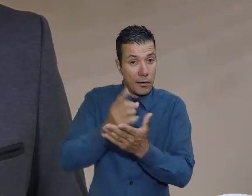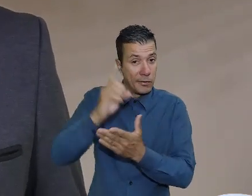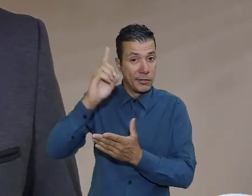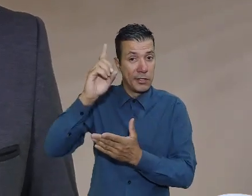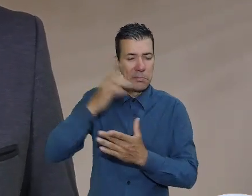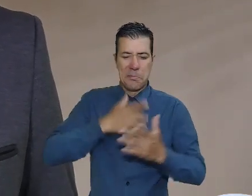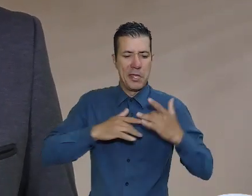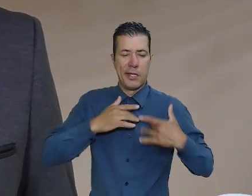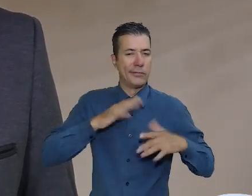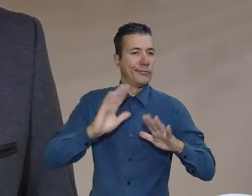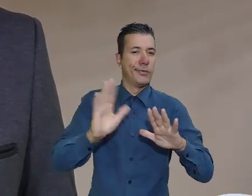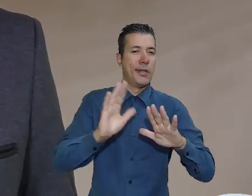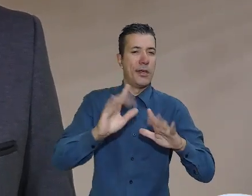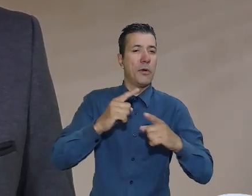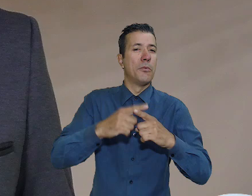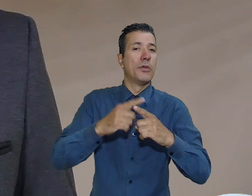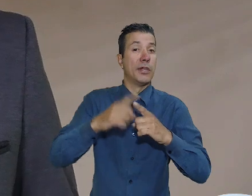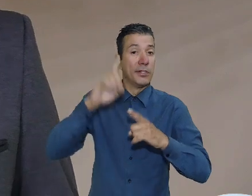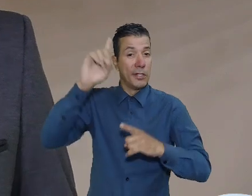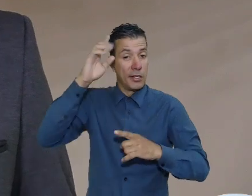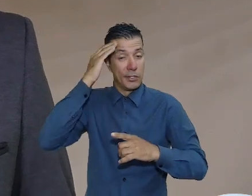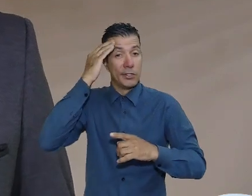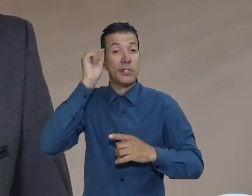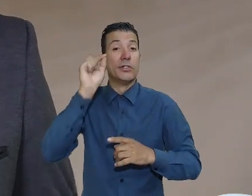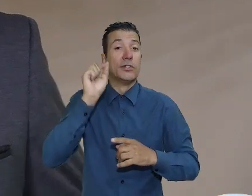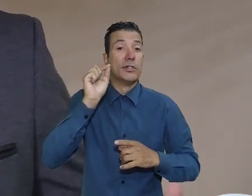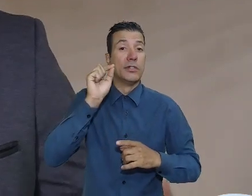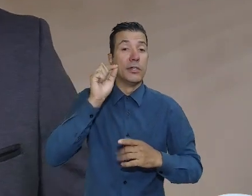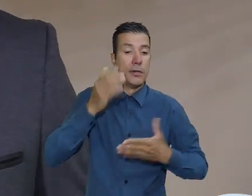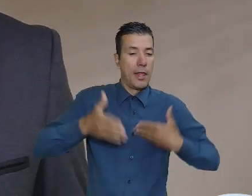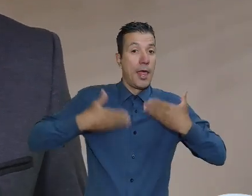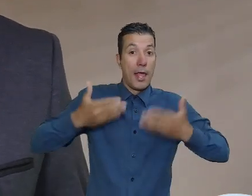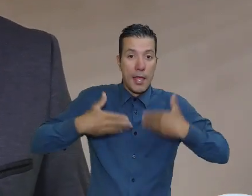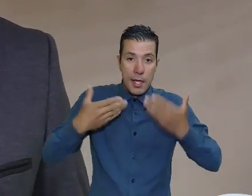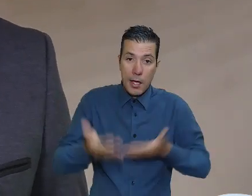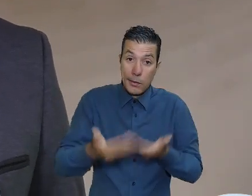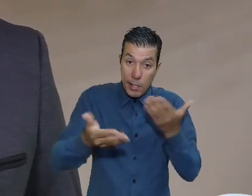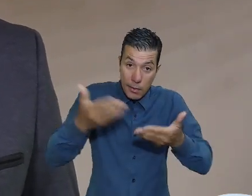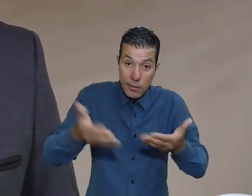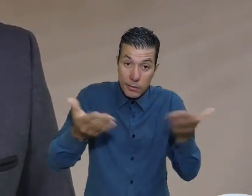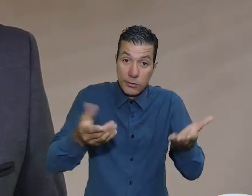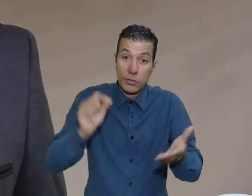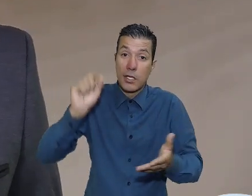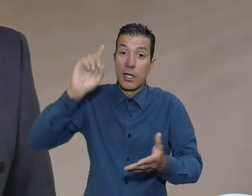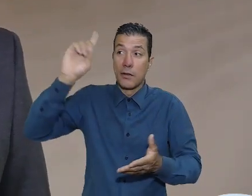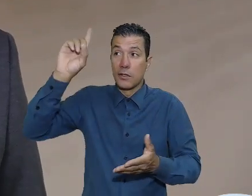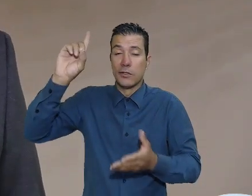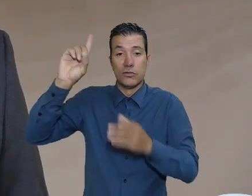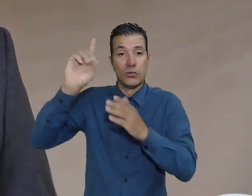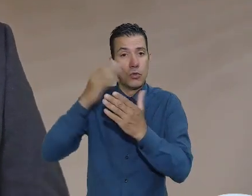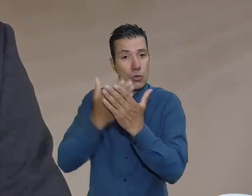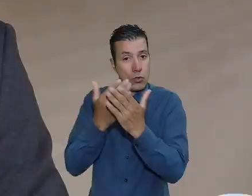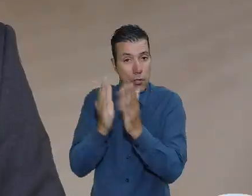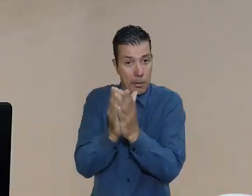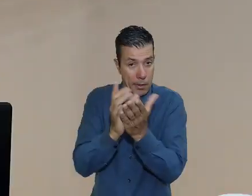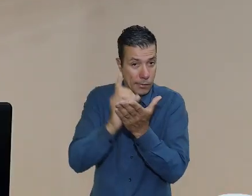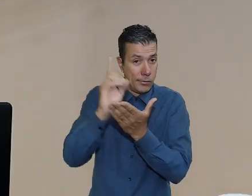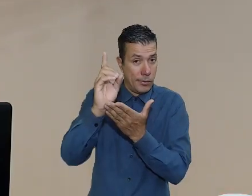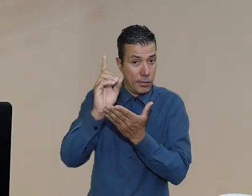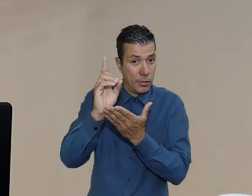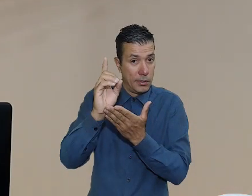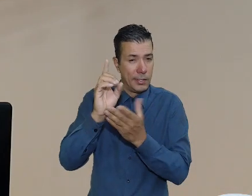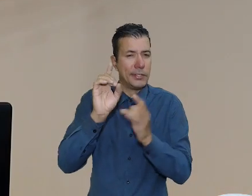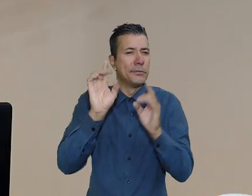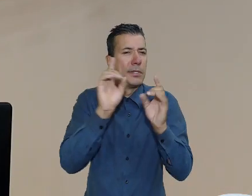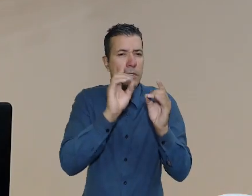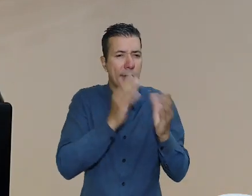não há o que temer. E eu entendo que também isto é a motivação do nosso estudo dessa noite. Quero convidar para este momento, de maneira